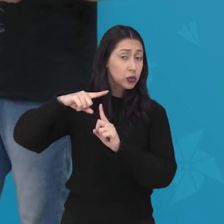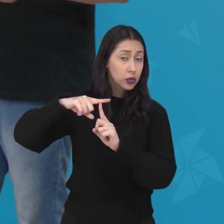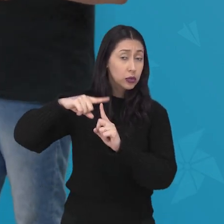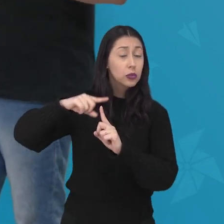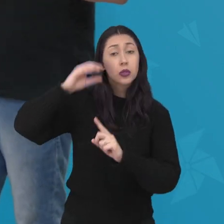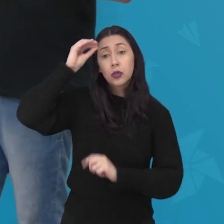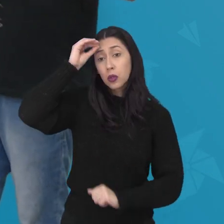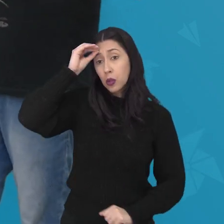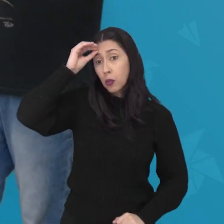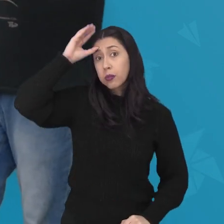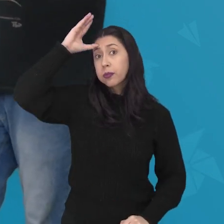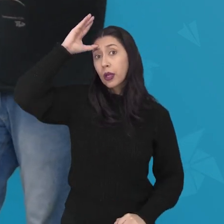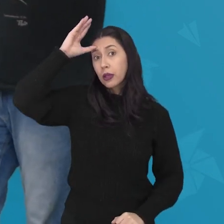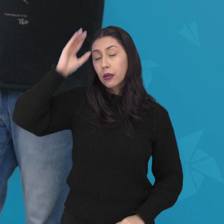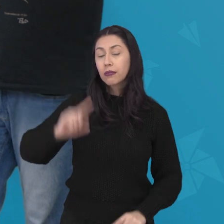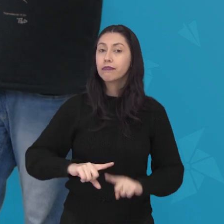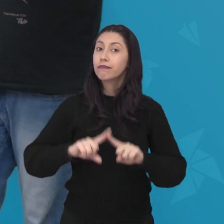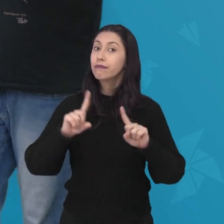saber